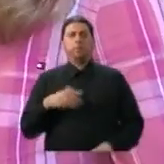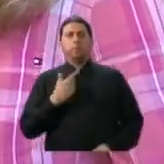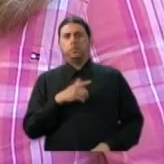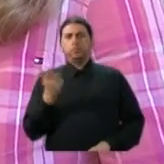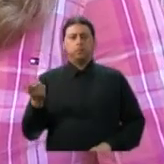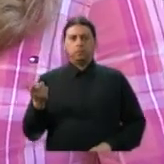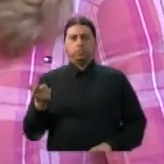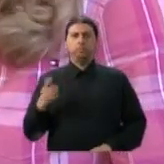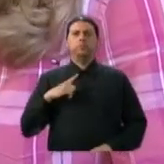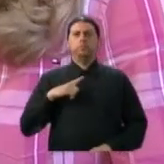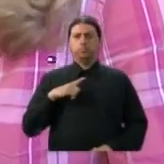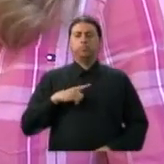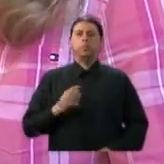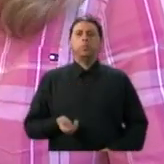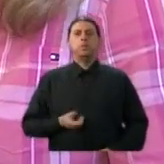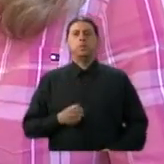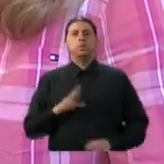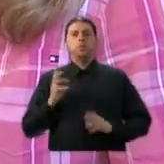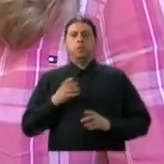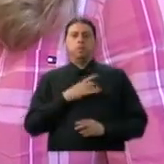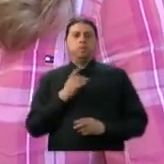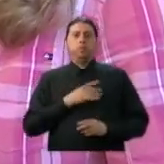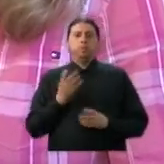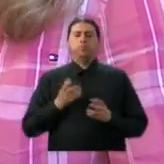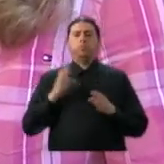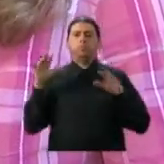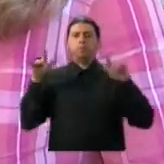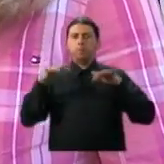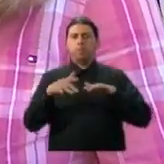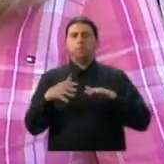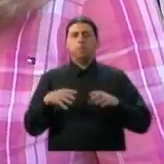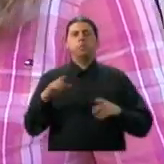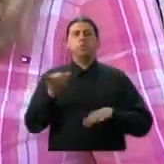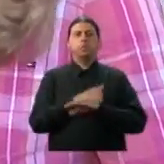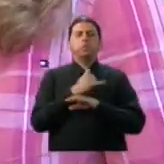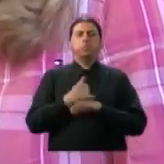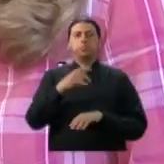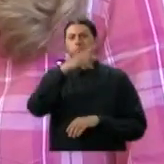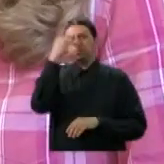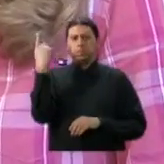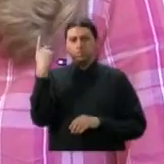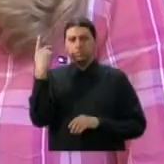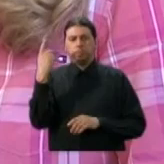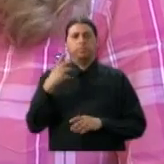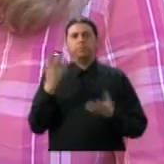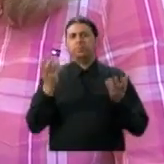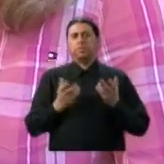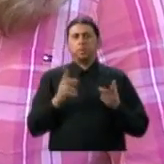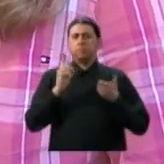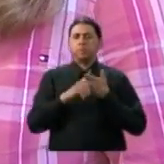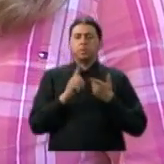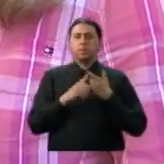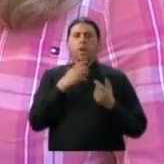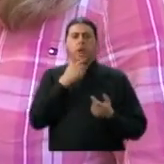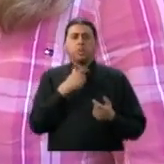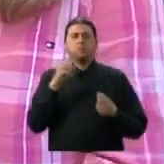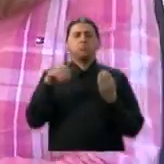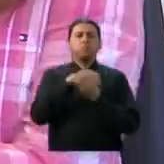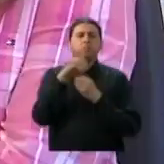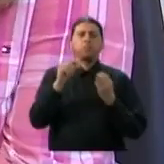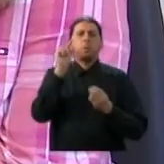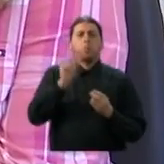tem epizootíase e não tem circulação do vírus, o que, que acontece? A população não quer tomar a vacina. Mesmo indo ao posto e